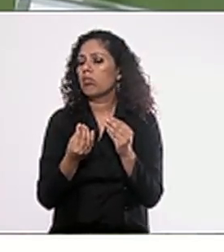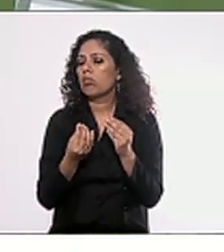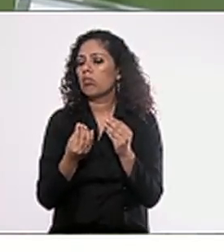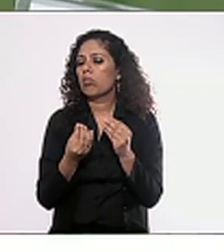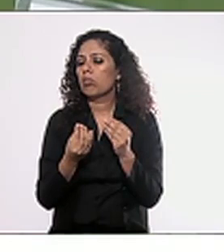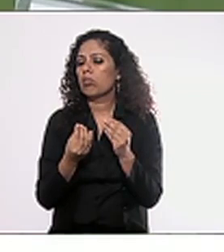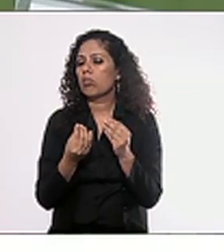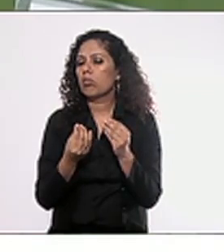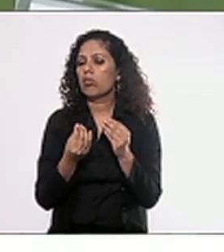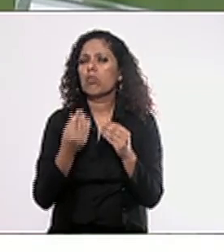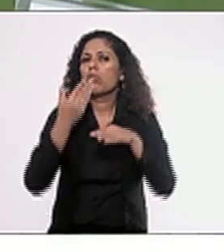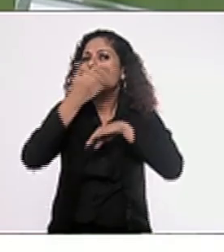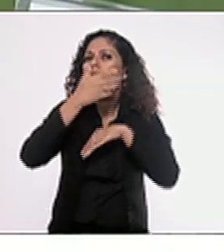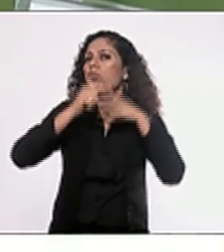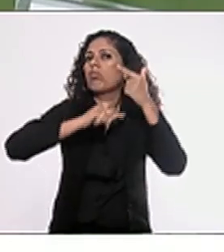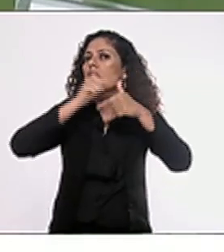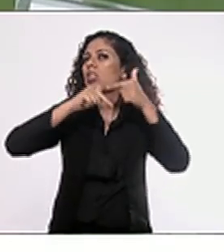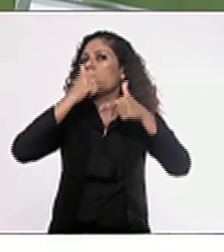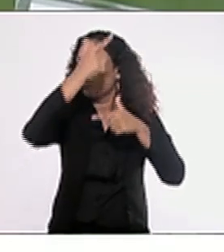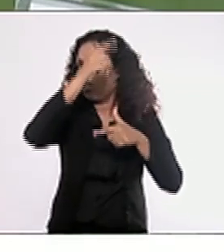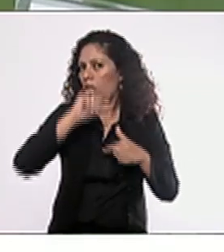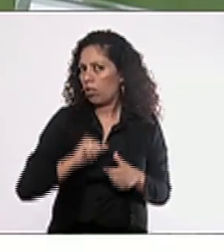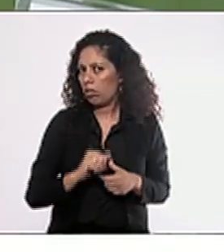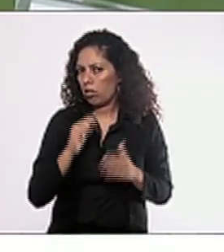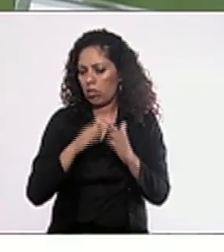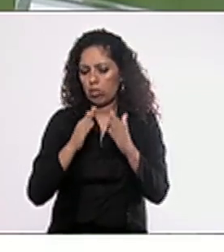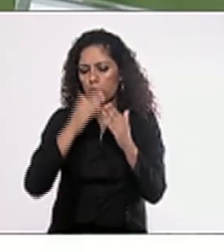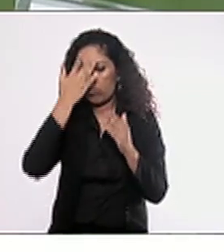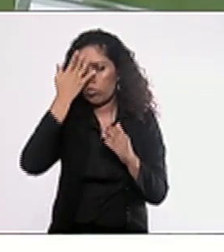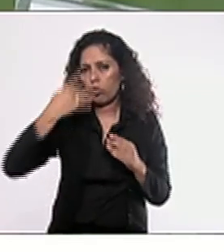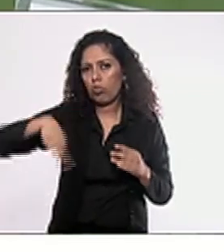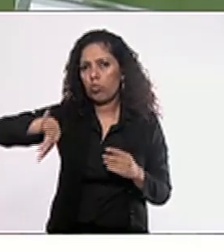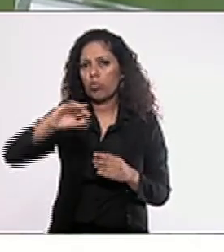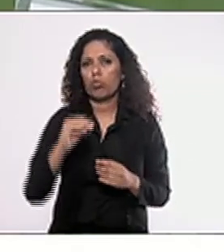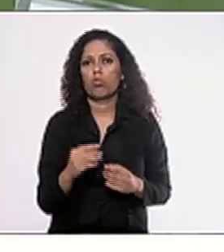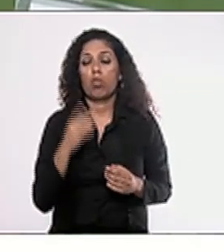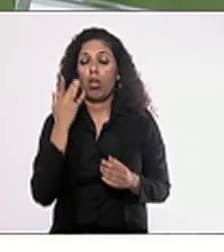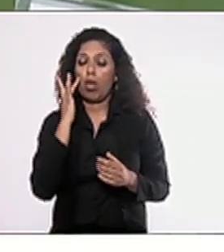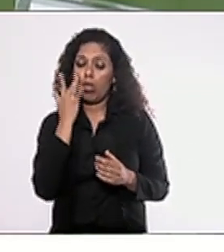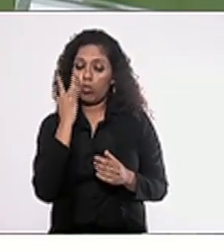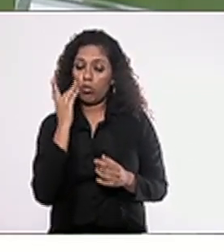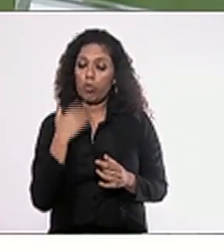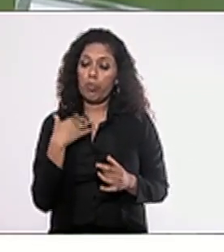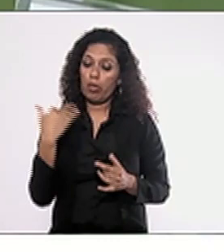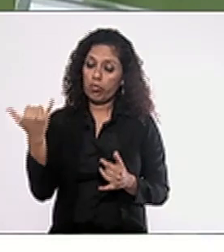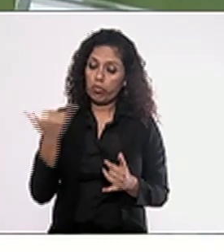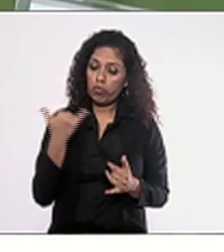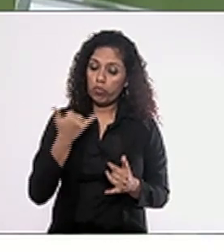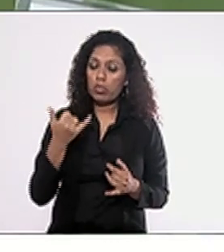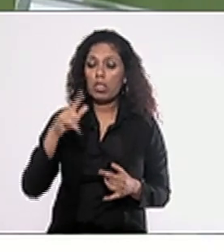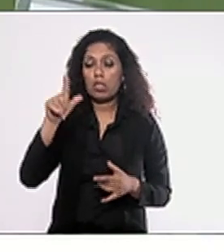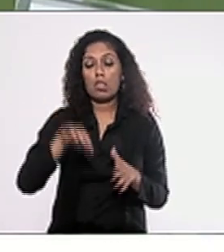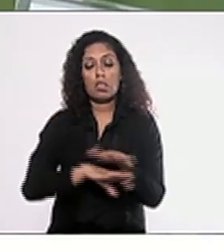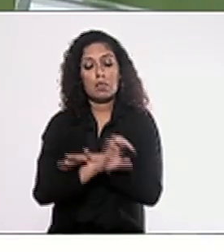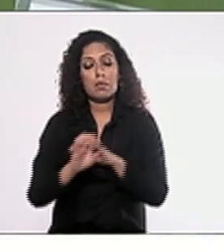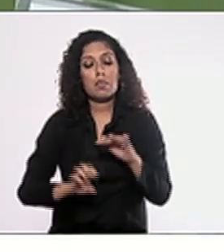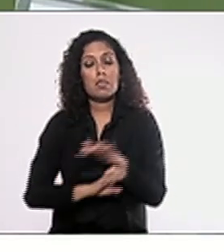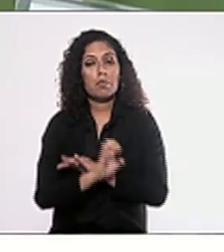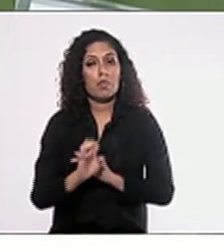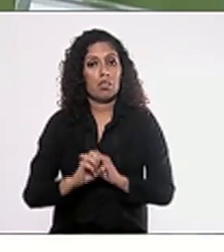né, nesse serviço, ou seja, pelo que me consta, essas empresas elas são pagas,